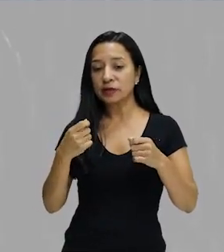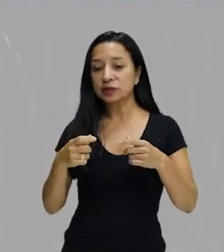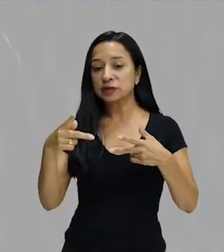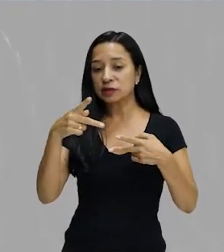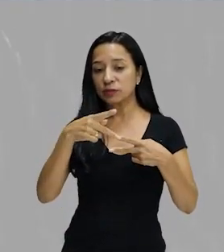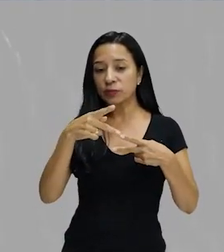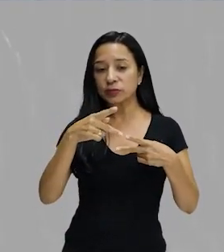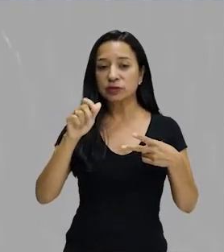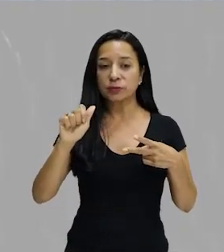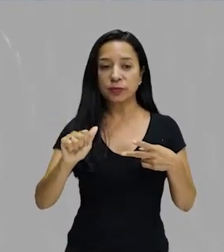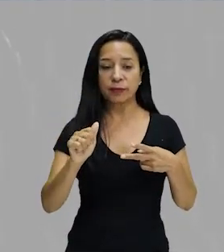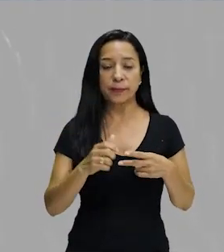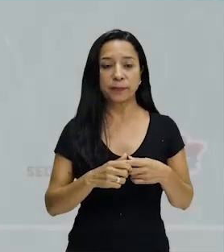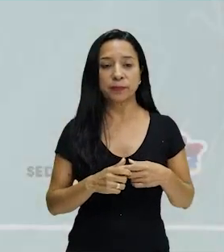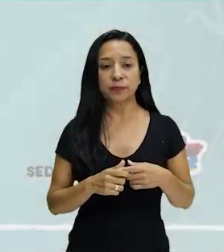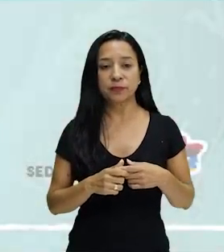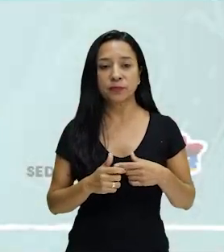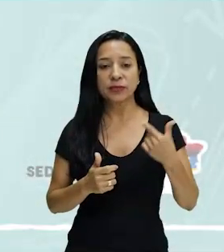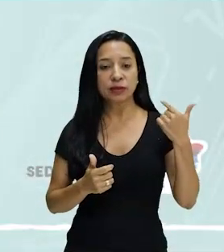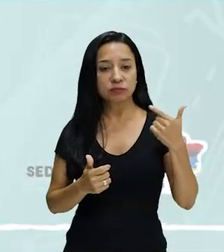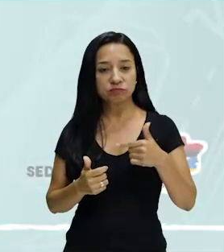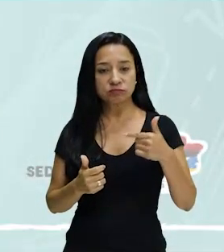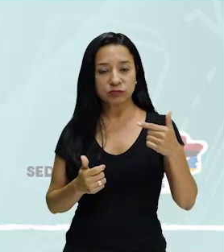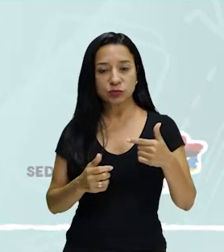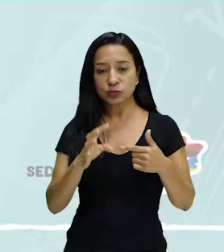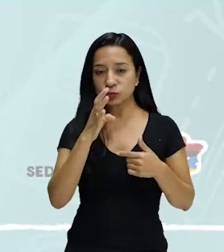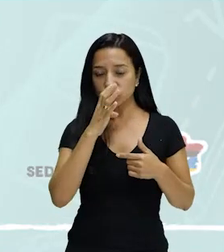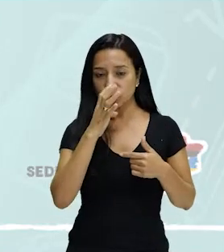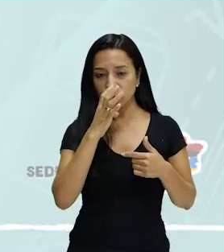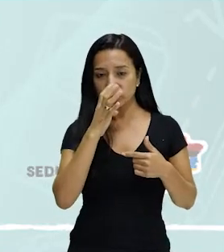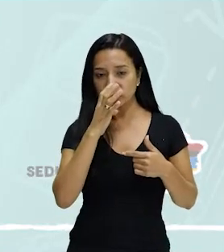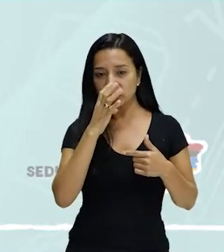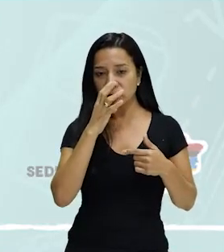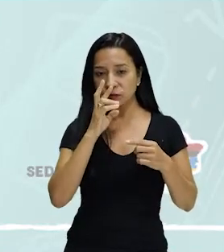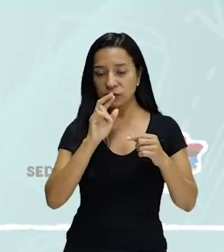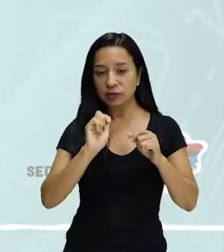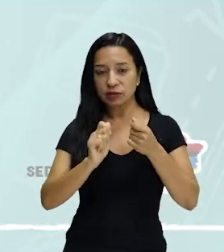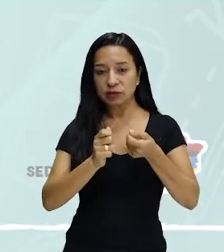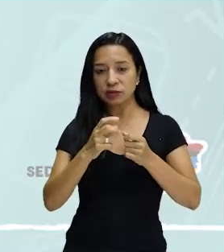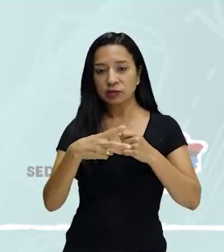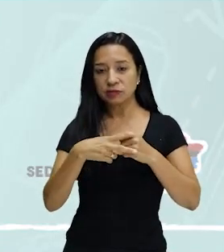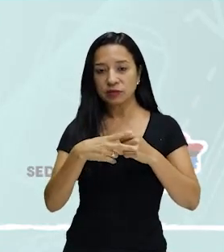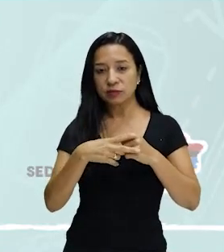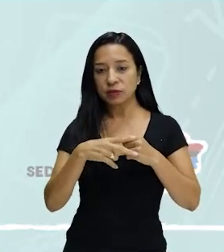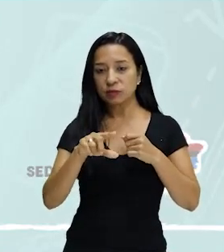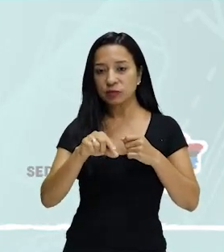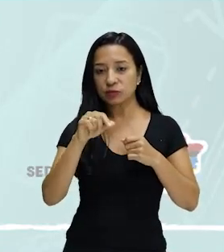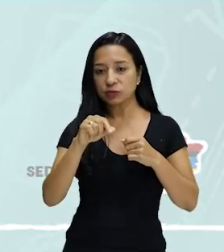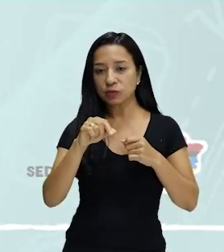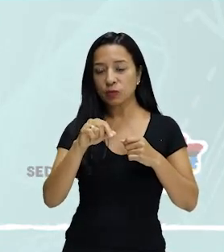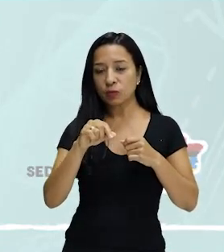tá certo? Mais uma. Observe a regência verbal e assinale a opção falsa.